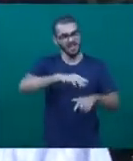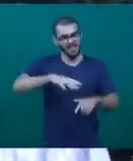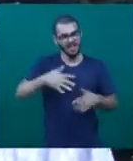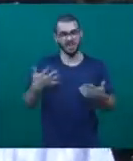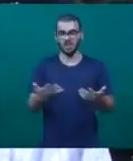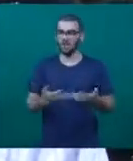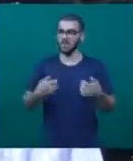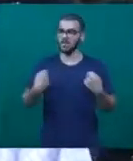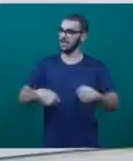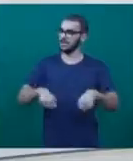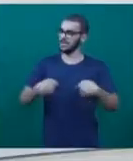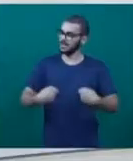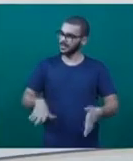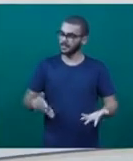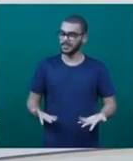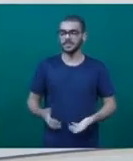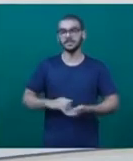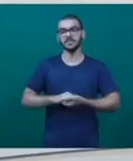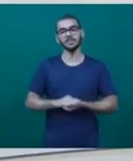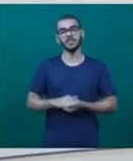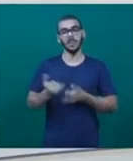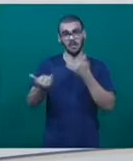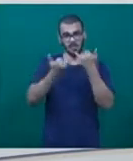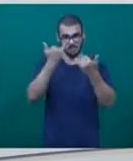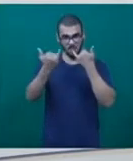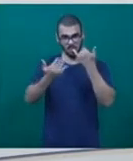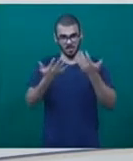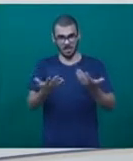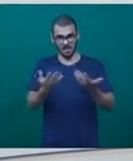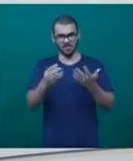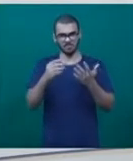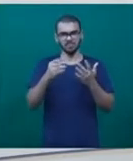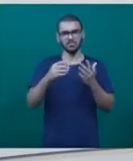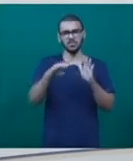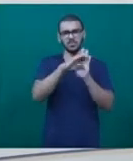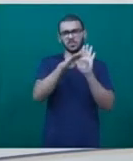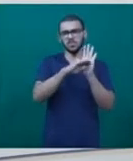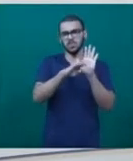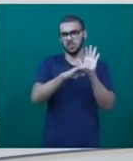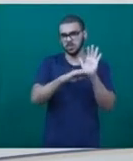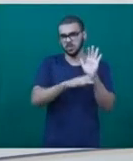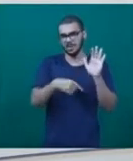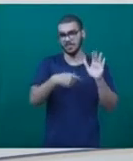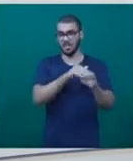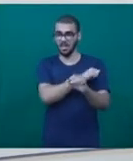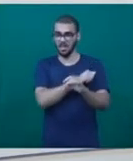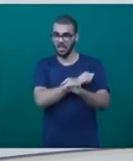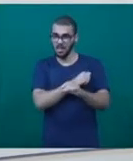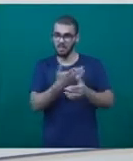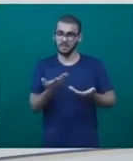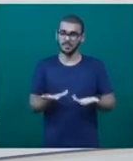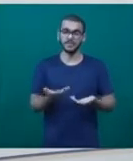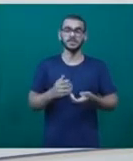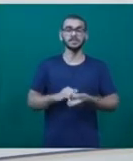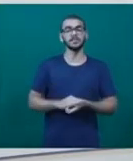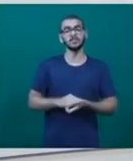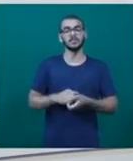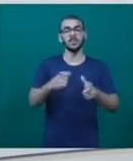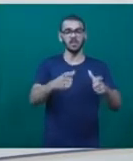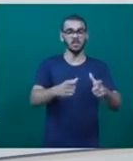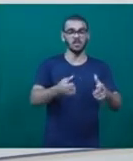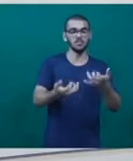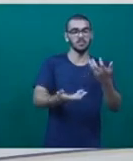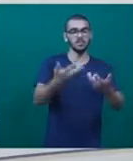competitivo do amanhã. Para mais informações sobre os critérios para ser aluno desse e de outros cursos do Centro Profissionalizante do